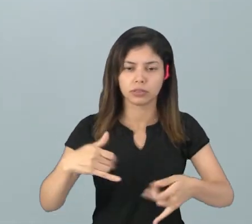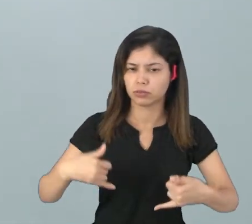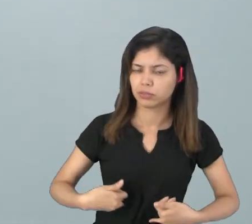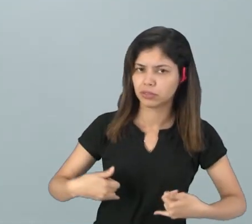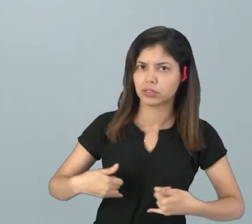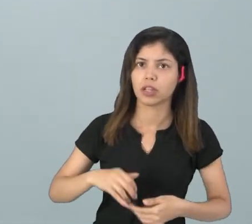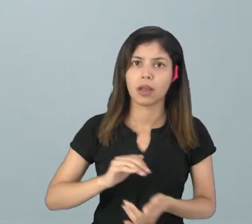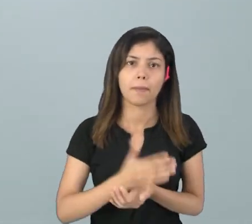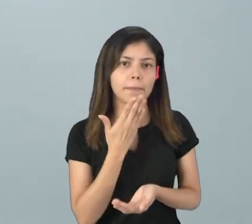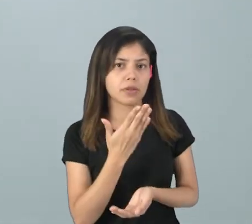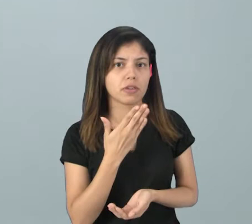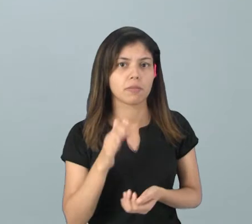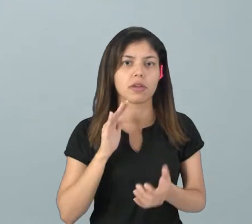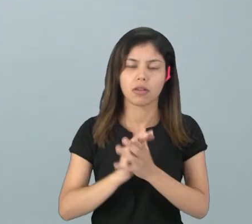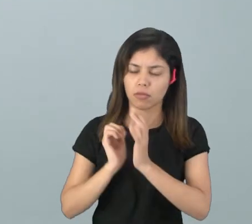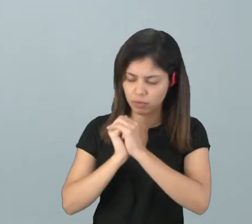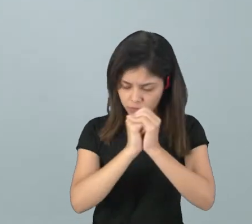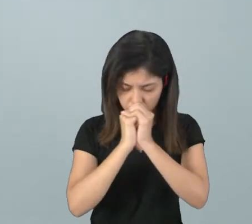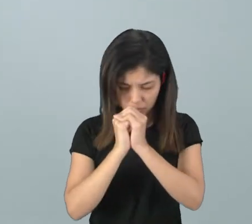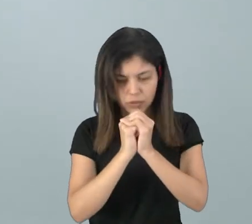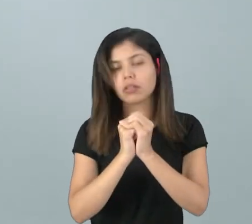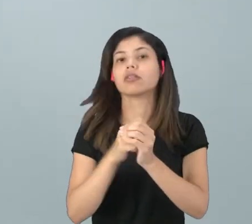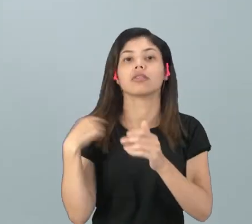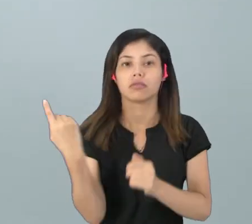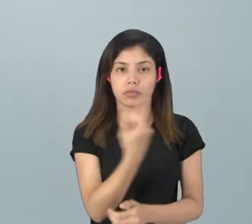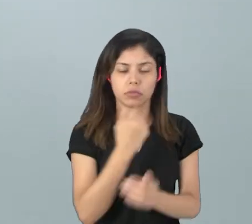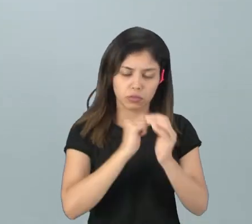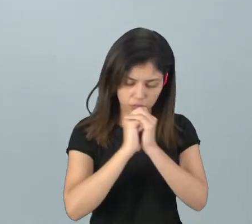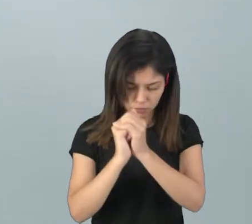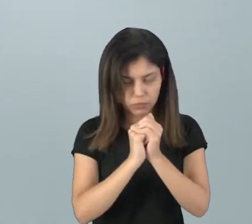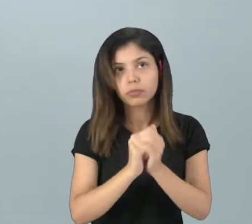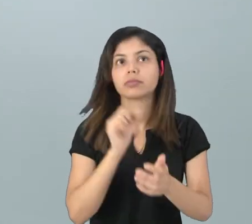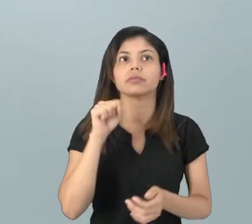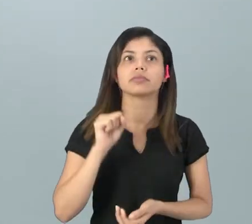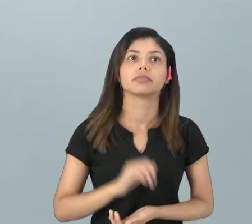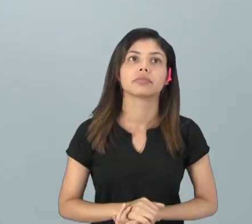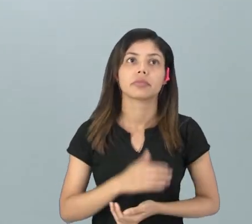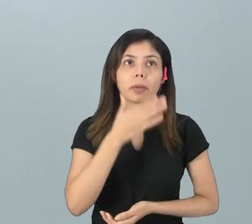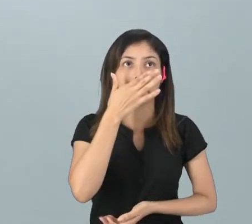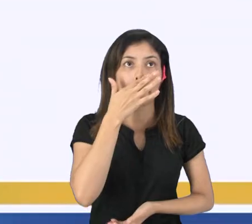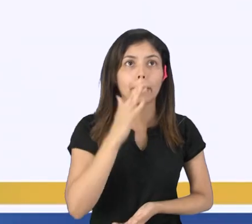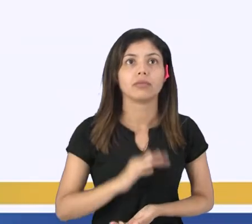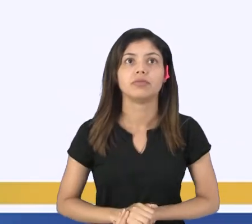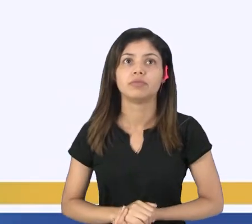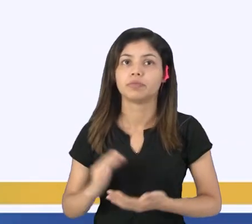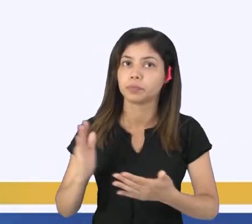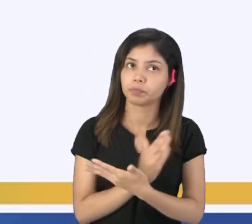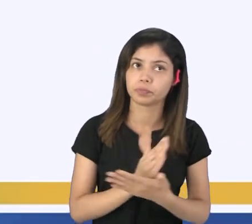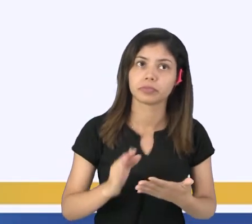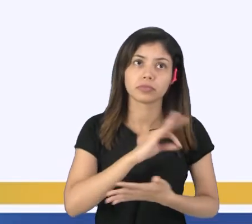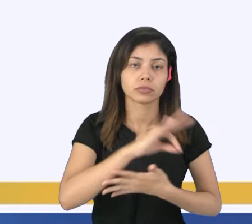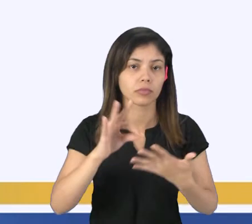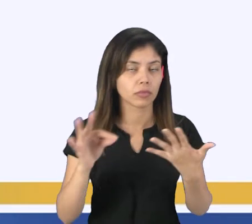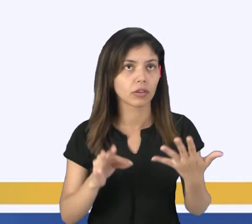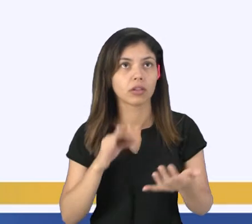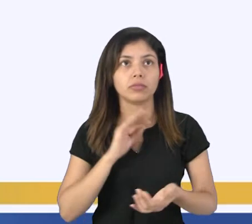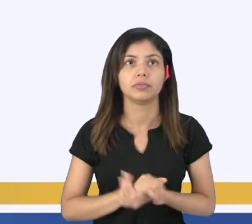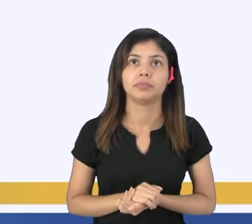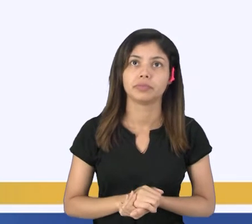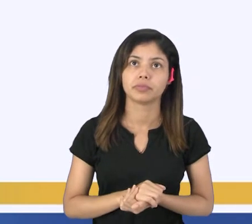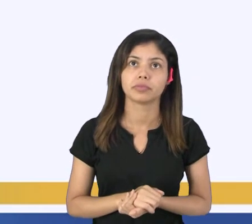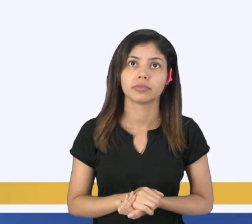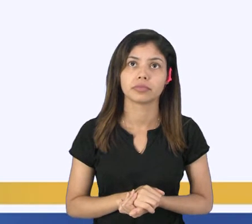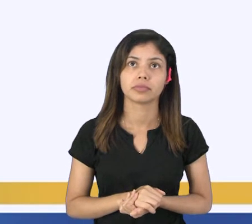sofrer. Se alguém pedir para orar, vamos orar, tá legal? Então, isso aí. Então, nós temos aí algumas atitudes emergenciais